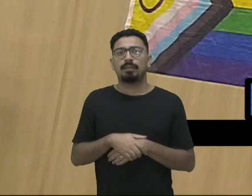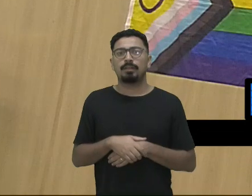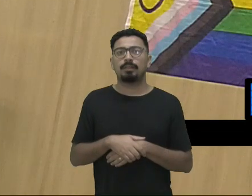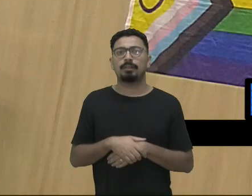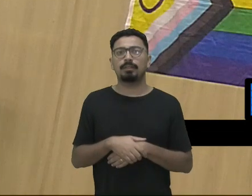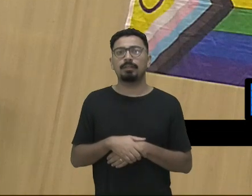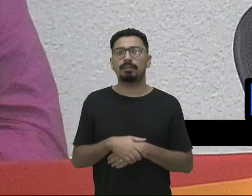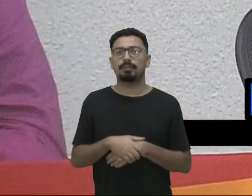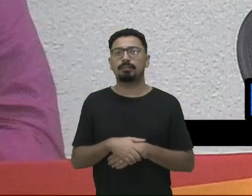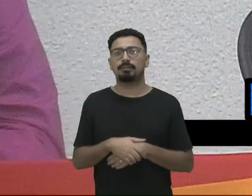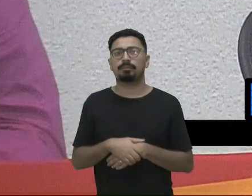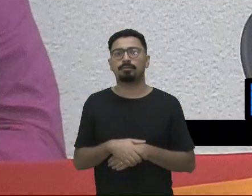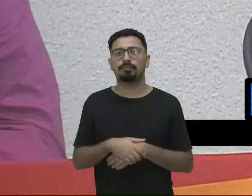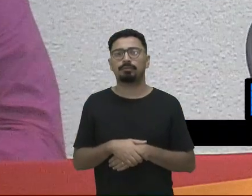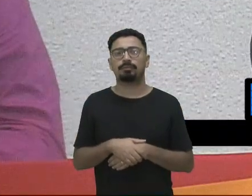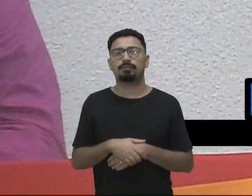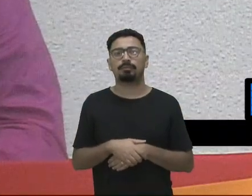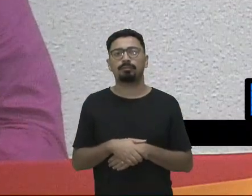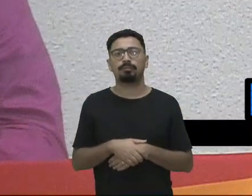Cinco minutos,